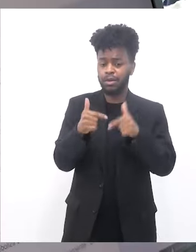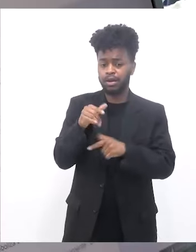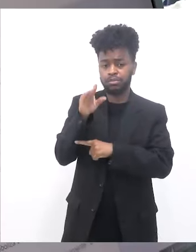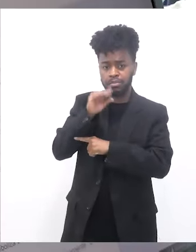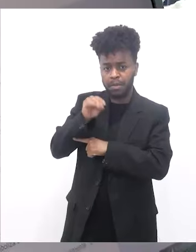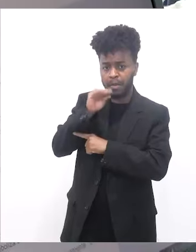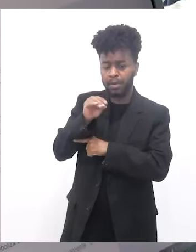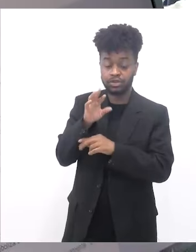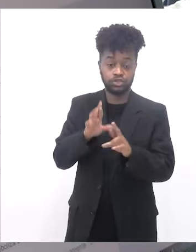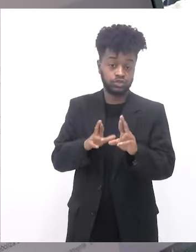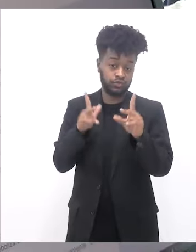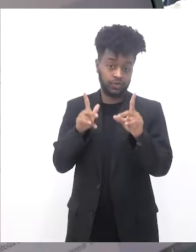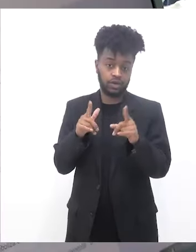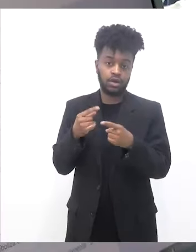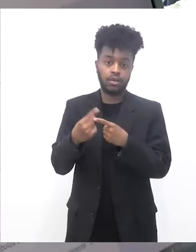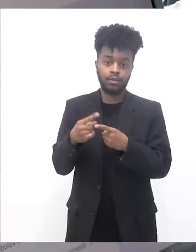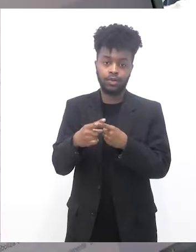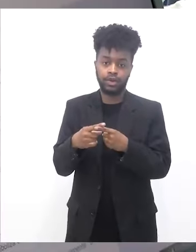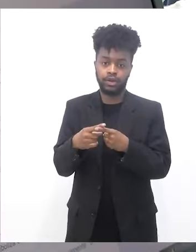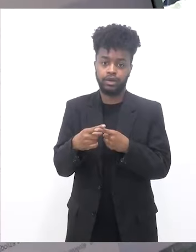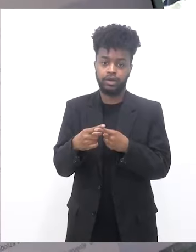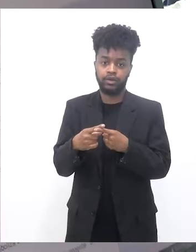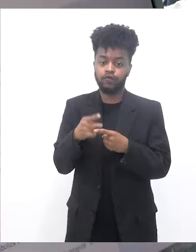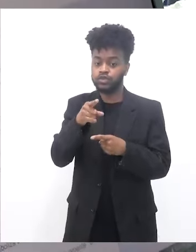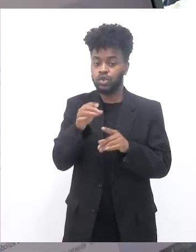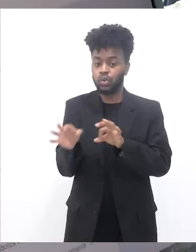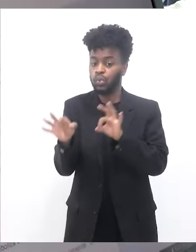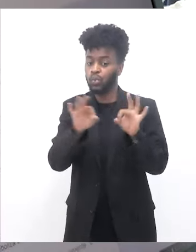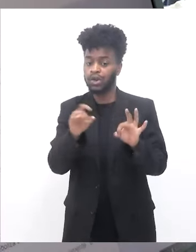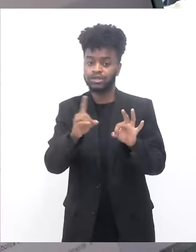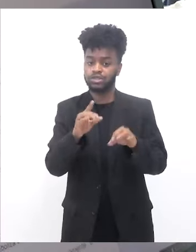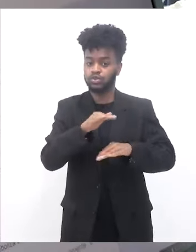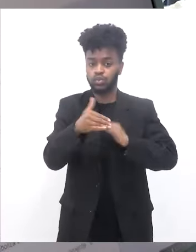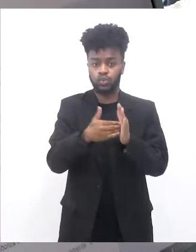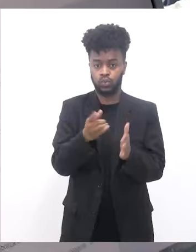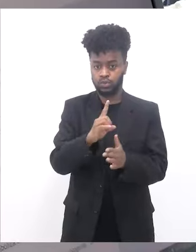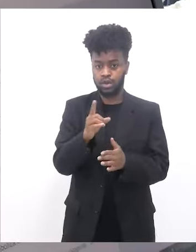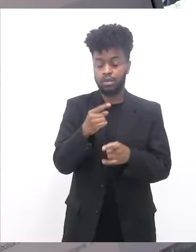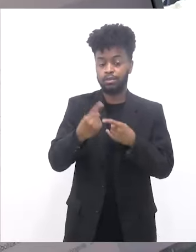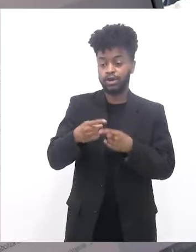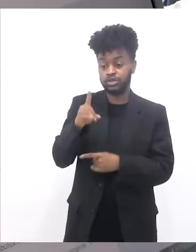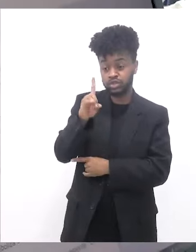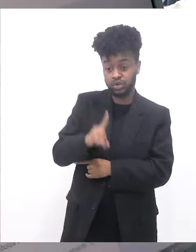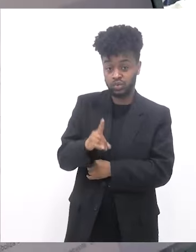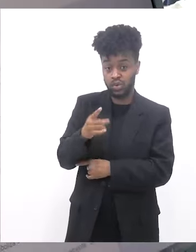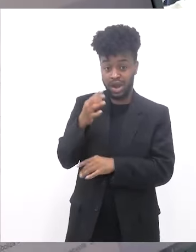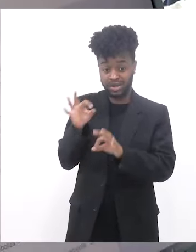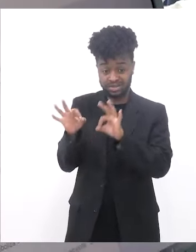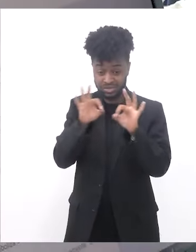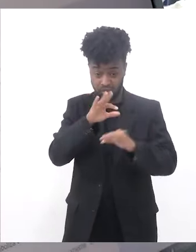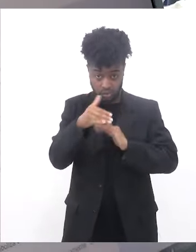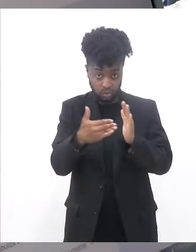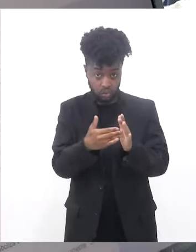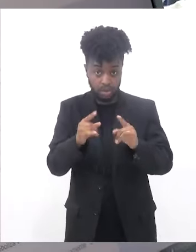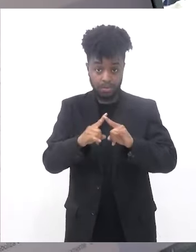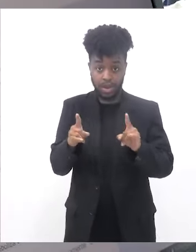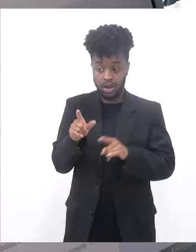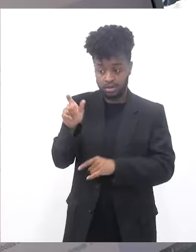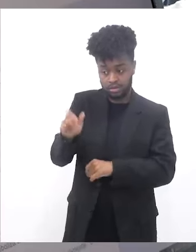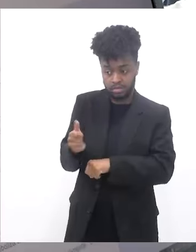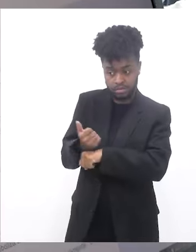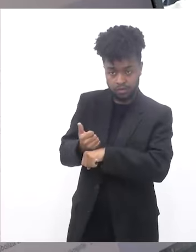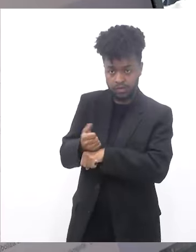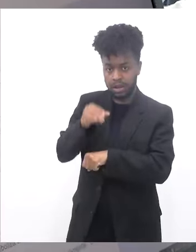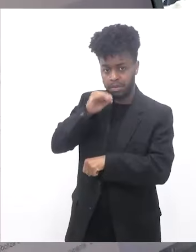de dublador é diferente, né? Porque você não está olhando o todo. O diretor, ele olha o todo. E o dublador...